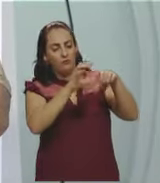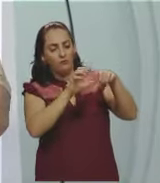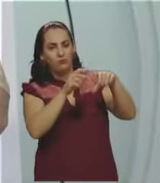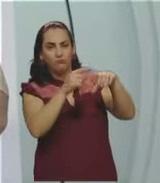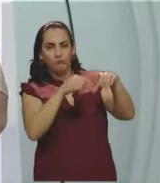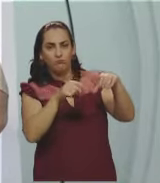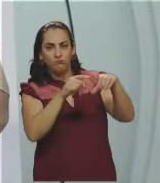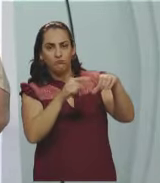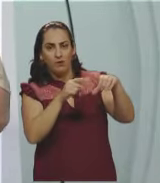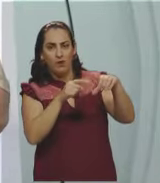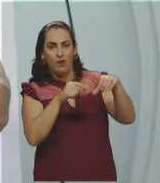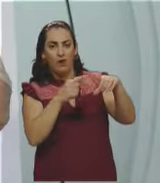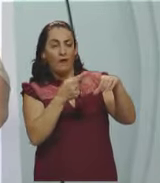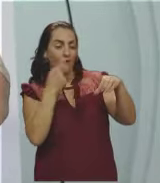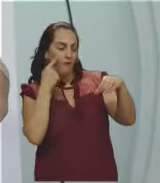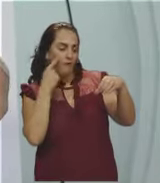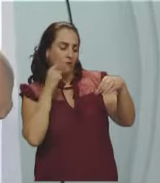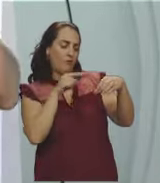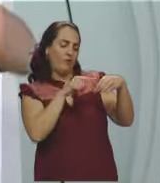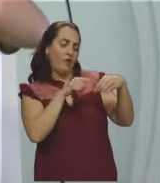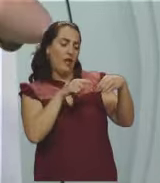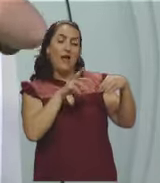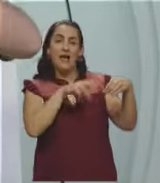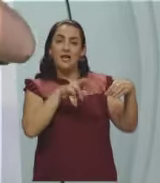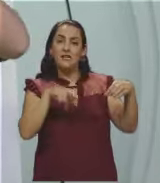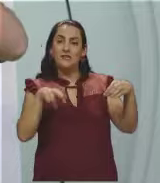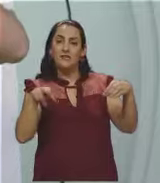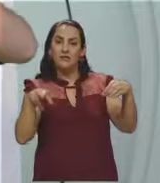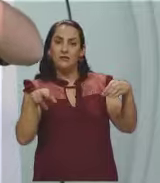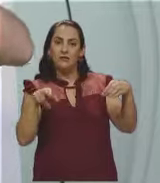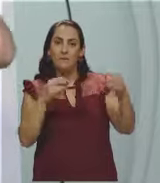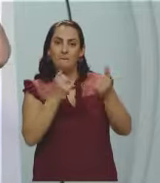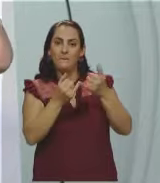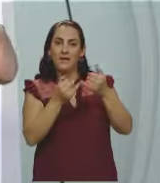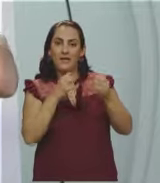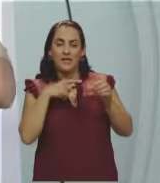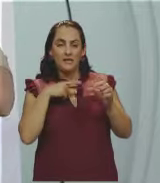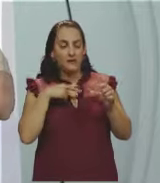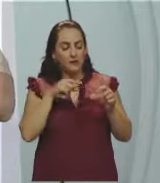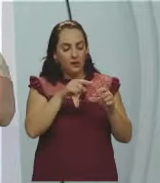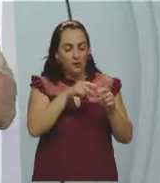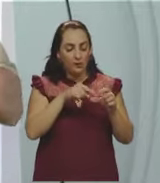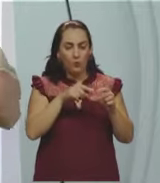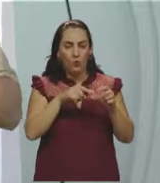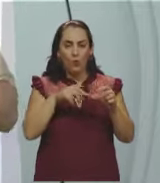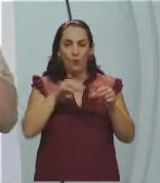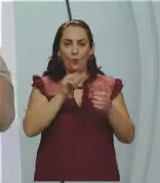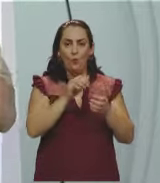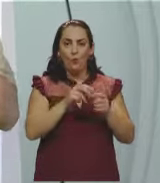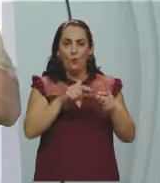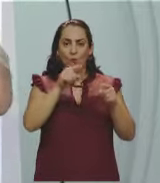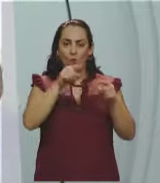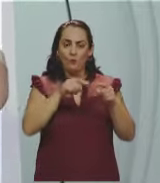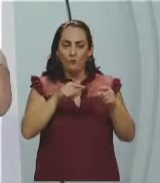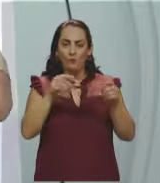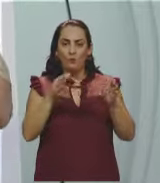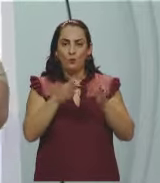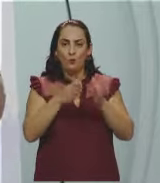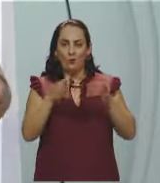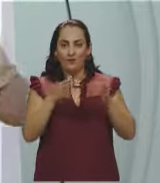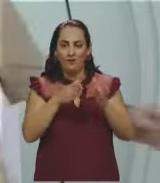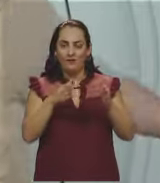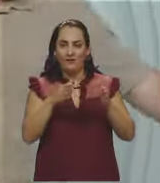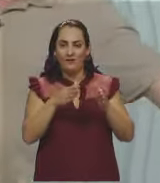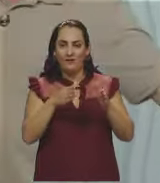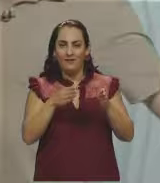de uma mola e que ela tem uma divisão no meio do caminho. A maioria delas tem essa divisão. Essa divisão,